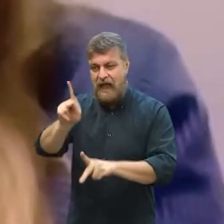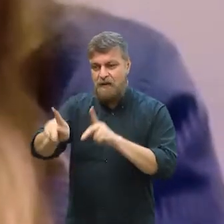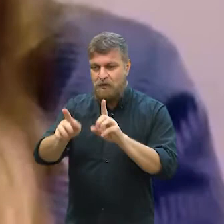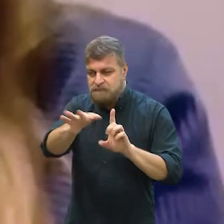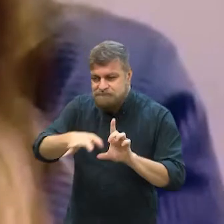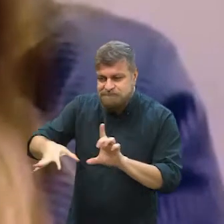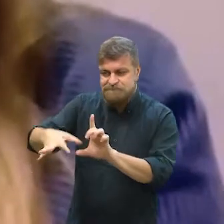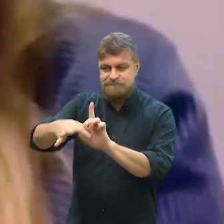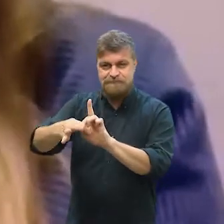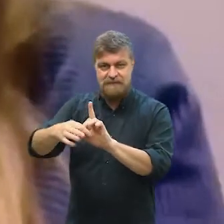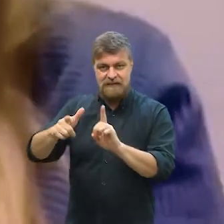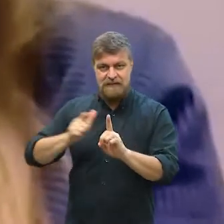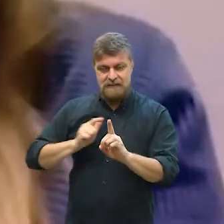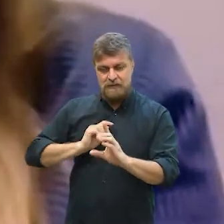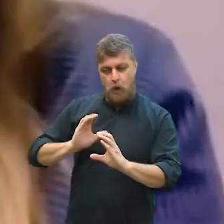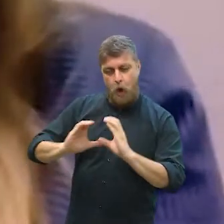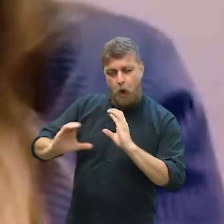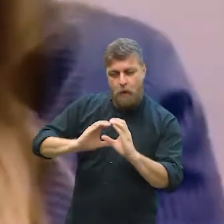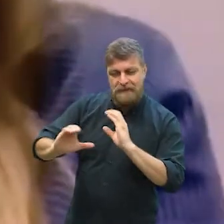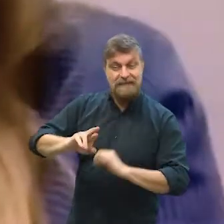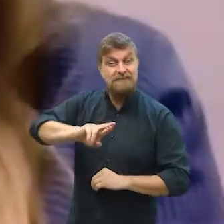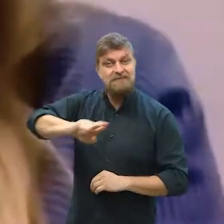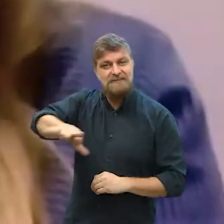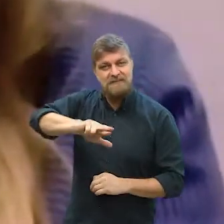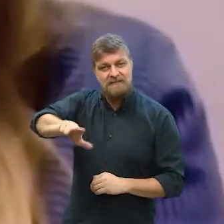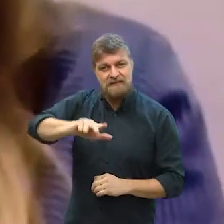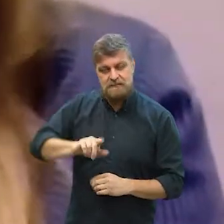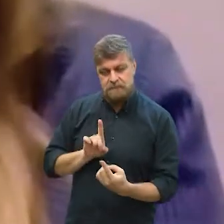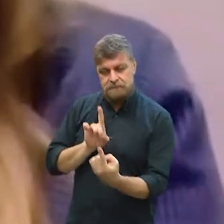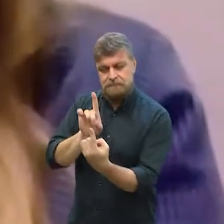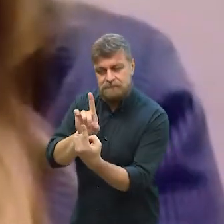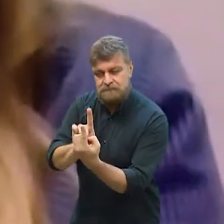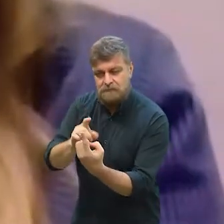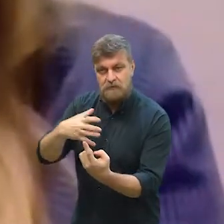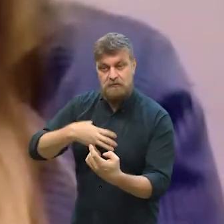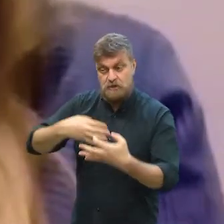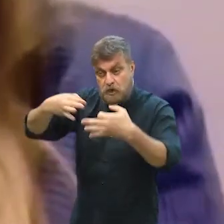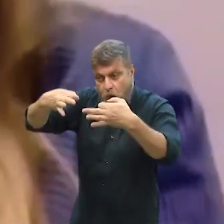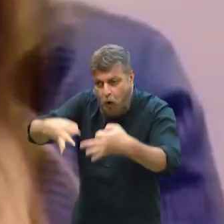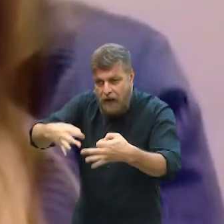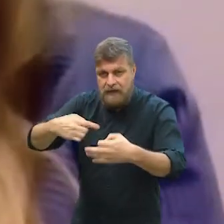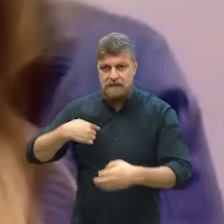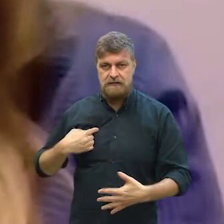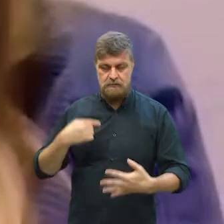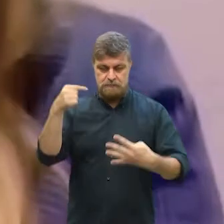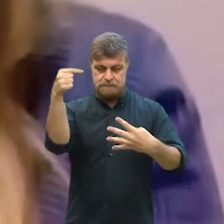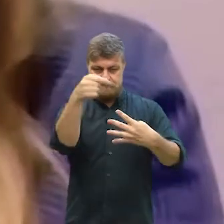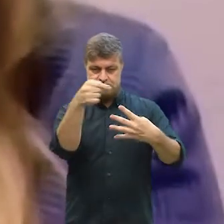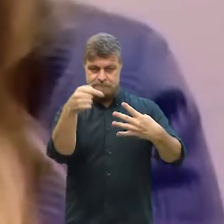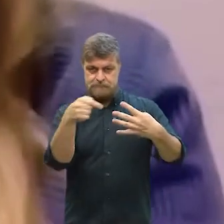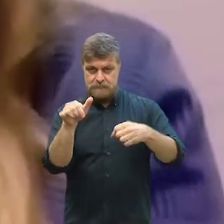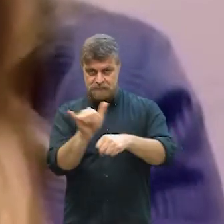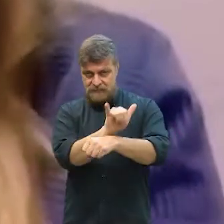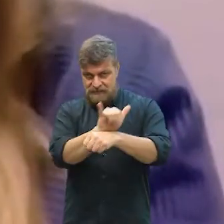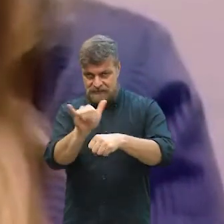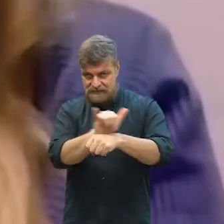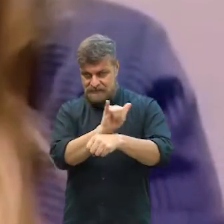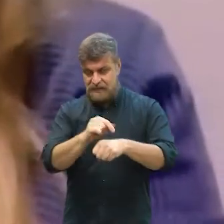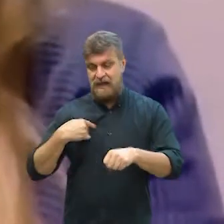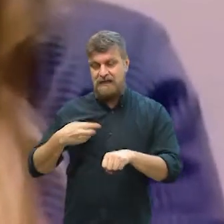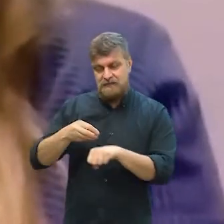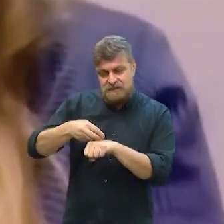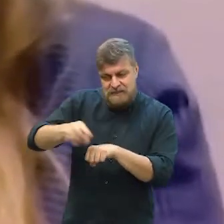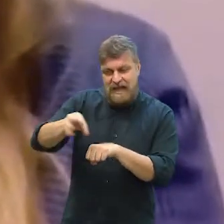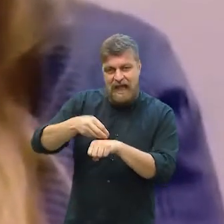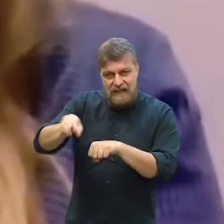o seu público-alvo por canais diferenciados que vão atendê-lo de uma maneira mais adequada. Então, são essas 4 maneiras, são as